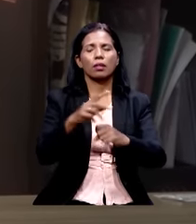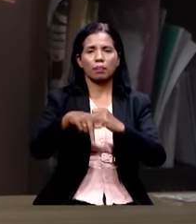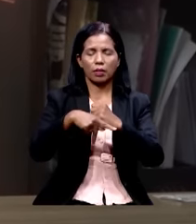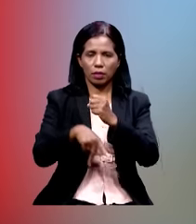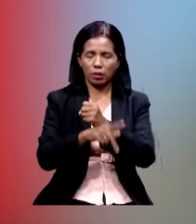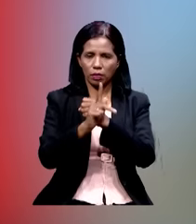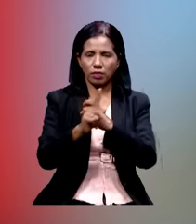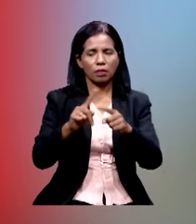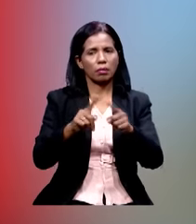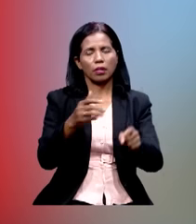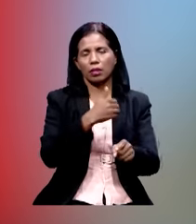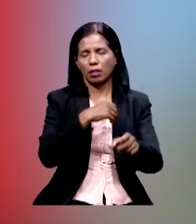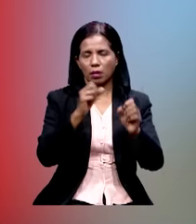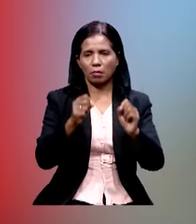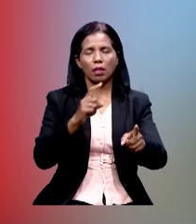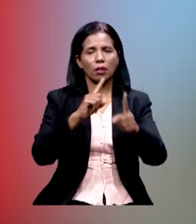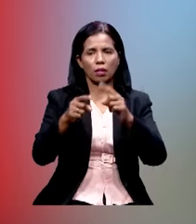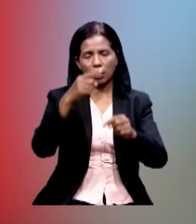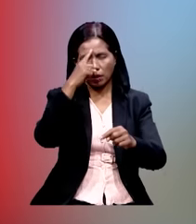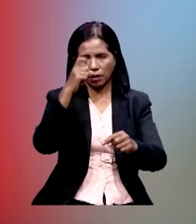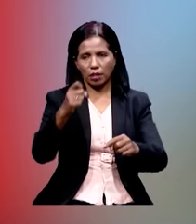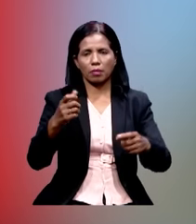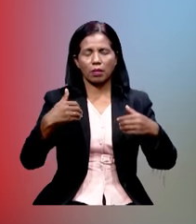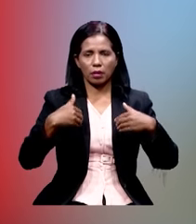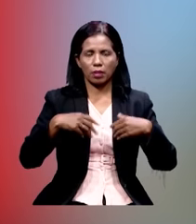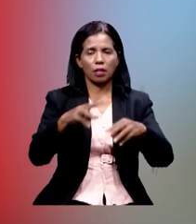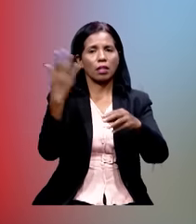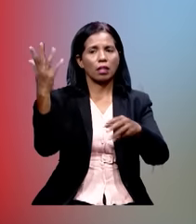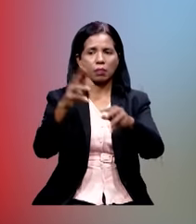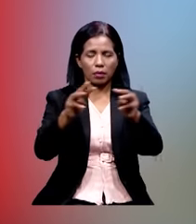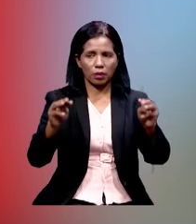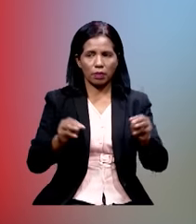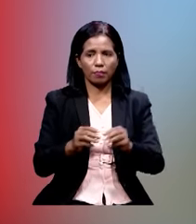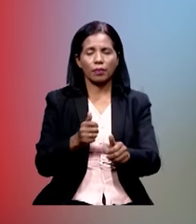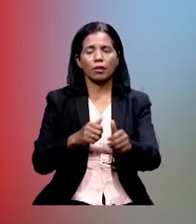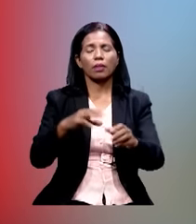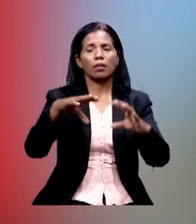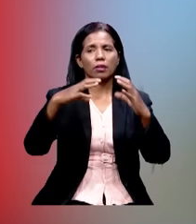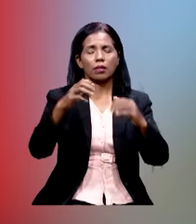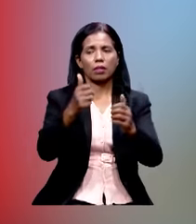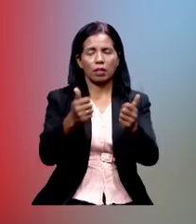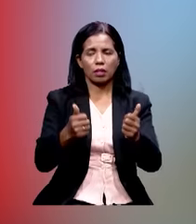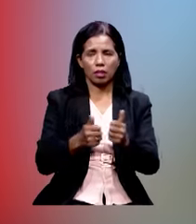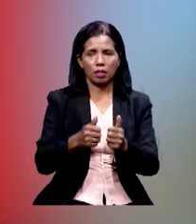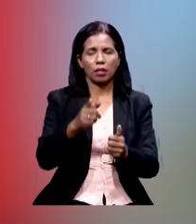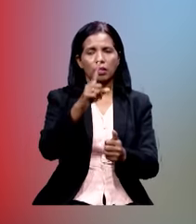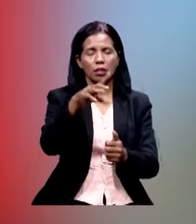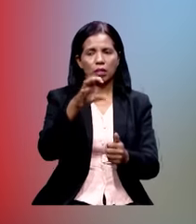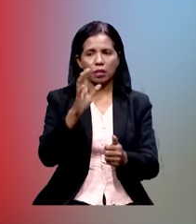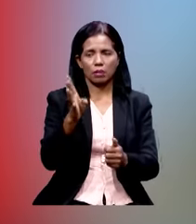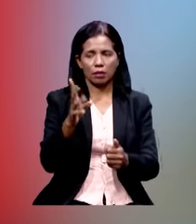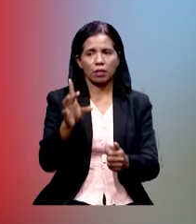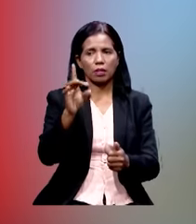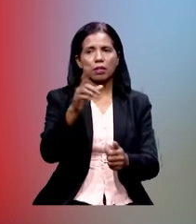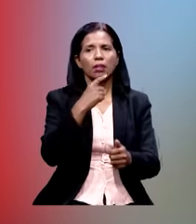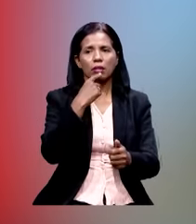Cunto, mas vai ser algo belo, foi comentário também em relação ao município. Tuir Constituição RDT, artigo atus ida hat nulo resenguito a linha